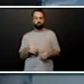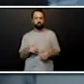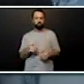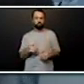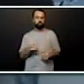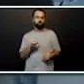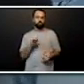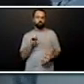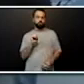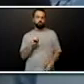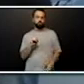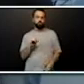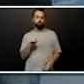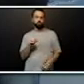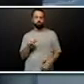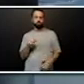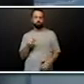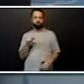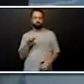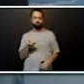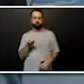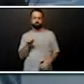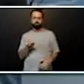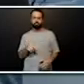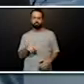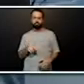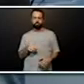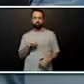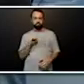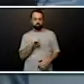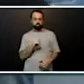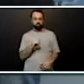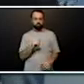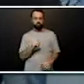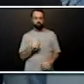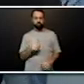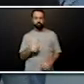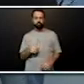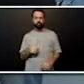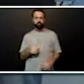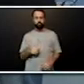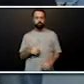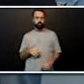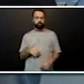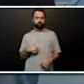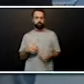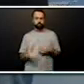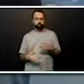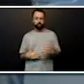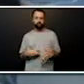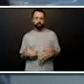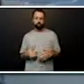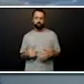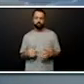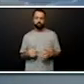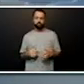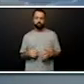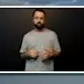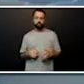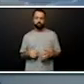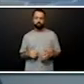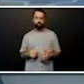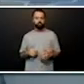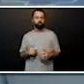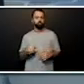ponto algum. 0 pontos. Outra função,